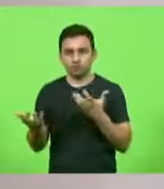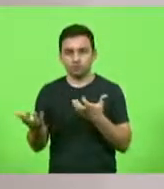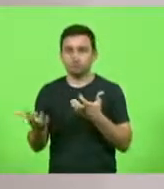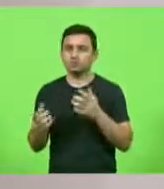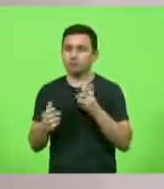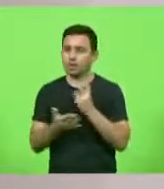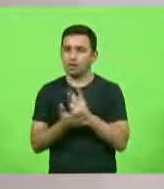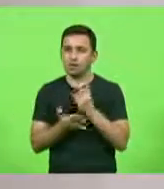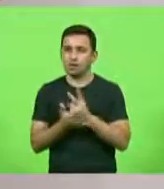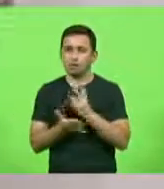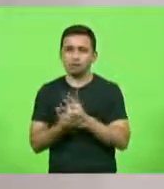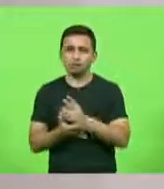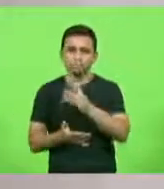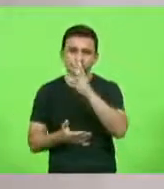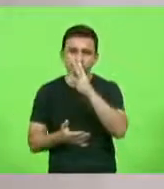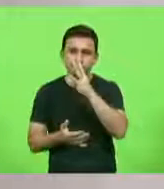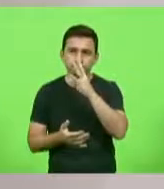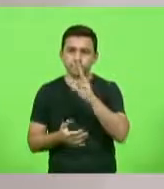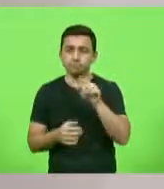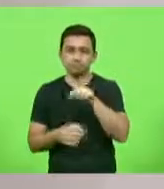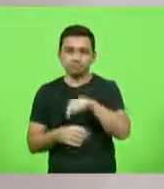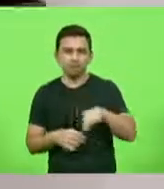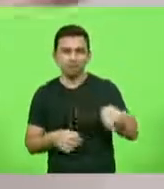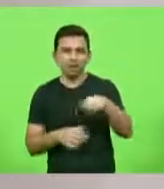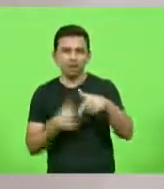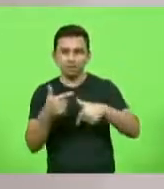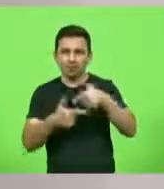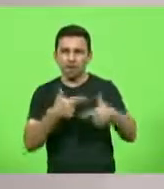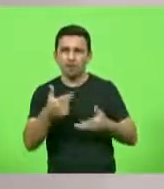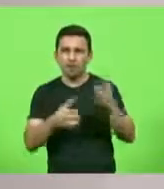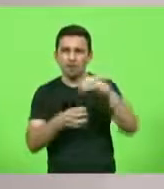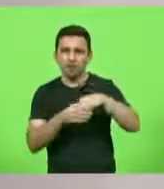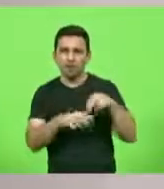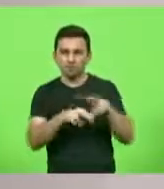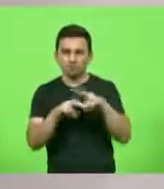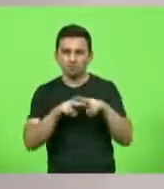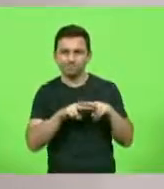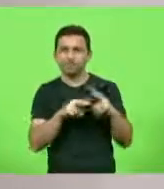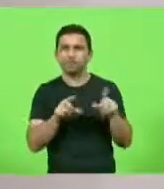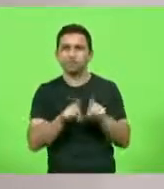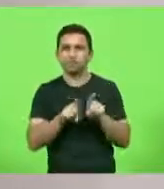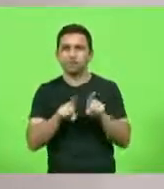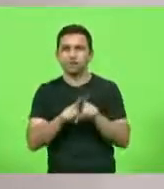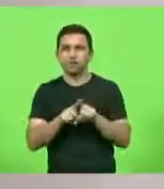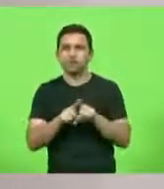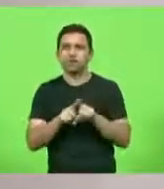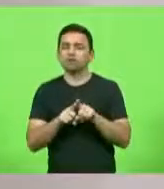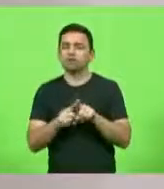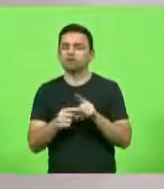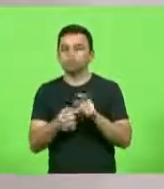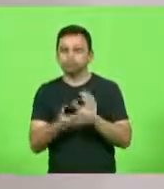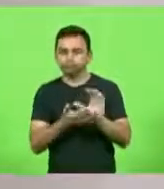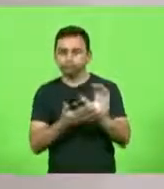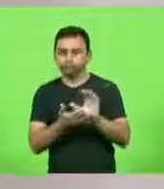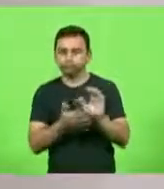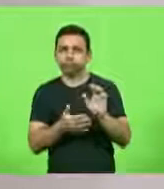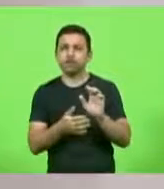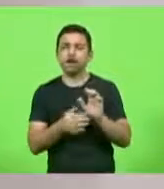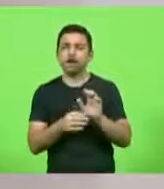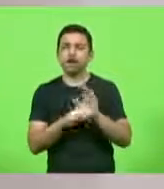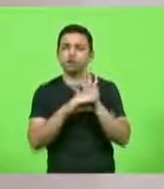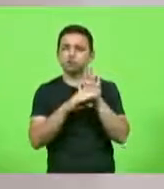acompanha o trabalho feito nos presídios, inclusive investe nessa área de